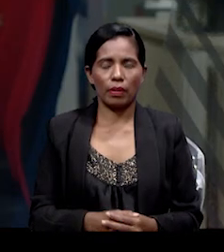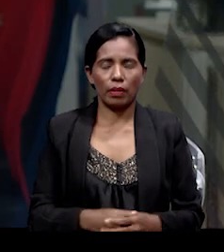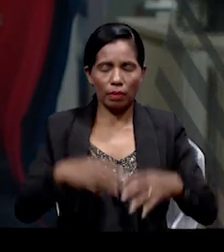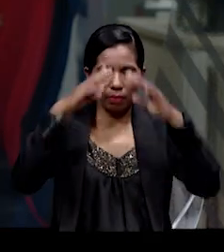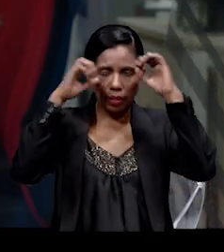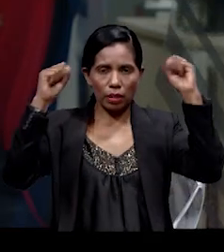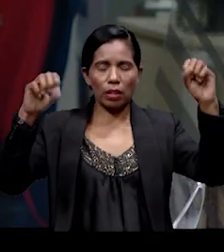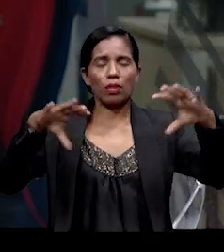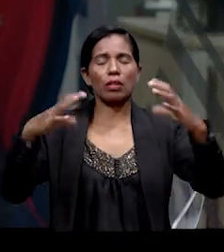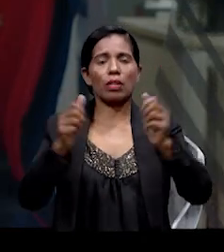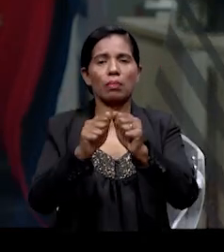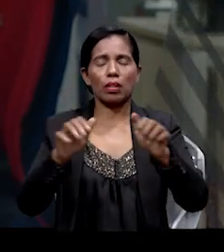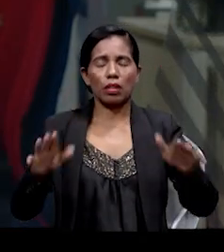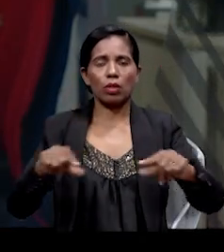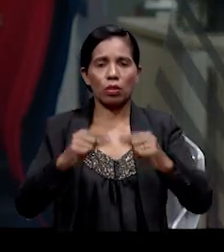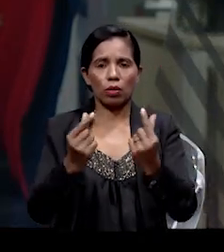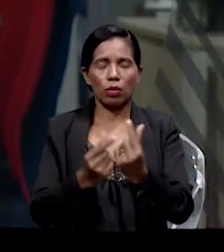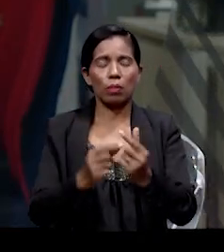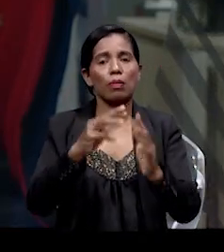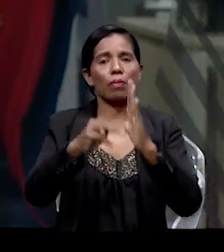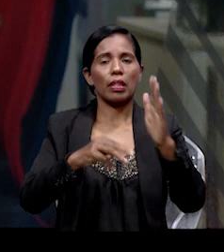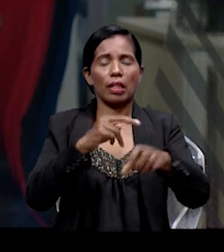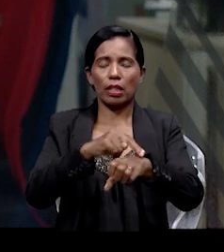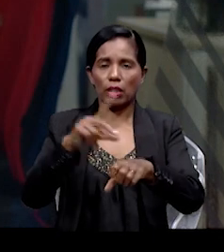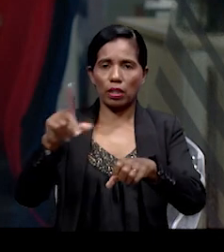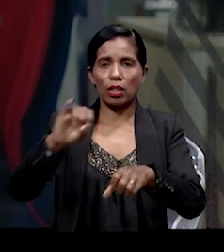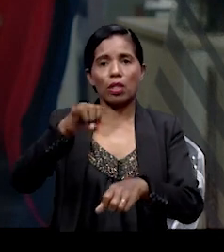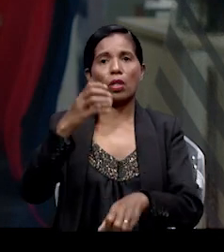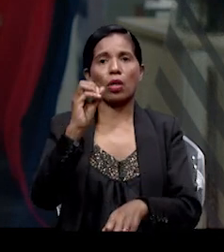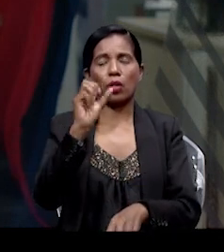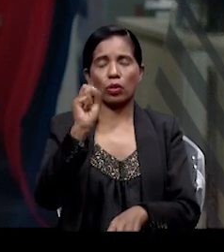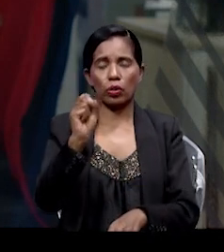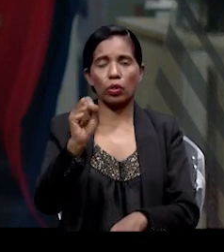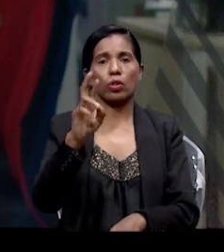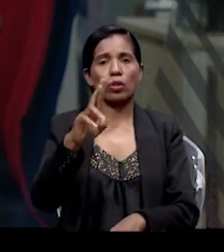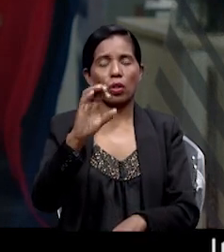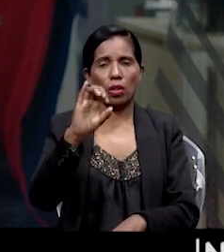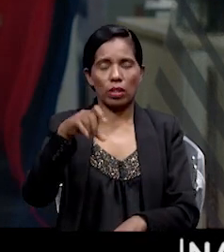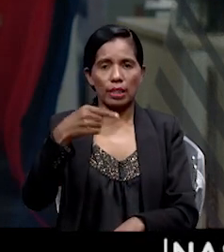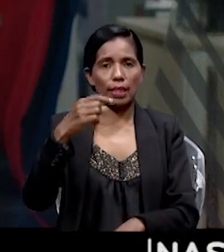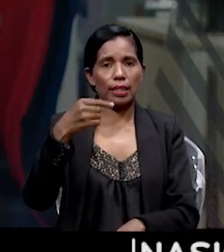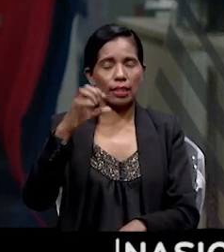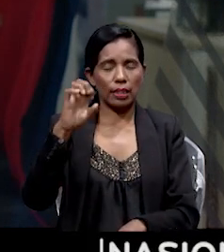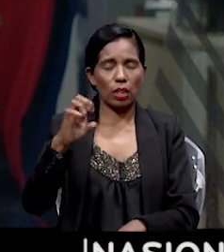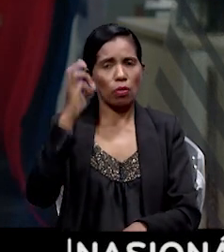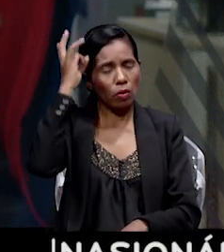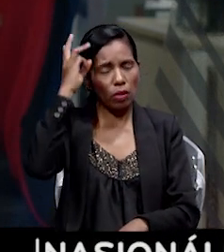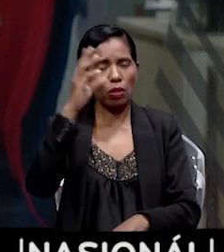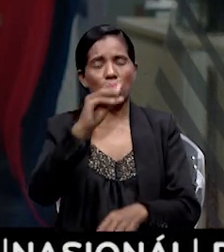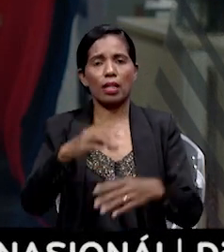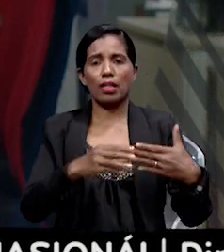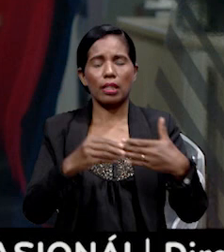presidente do Conselho de Administração Grupo Média Nacional, Jorge Manuel de Araújo Serrano, preocupa com a luta